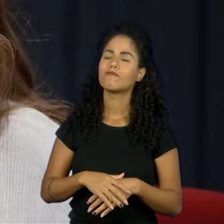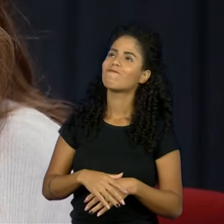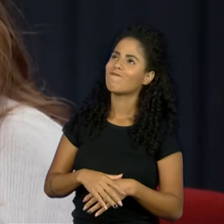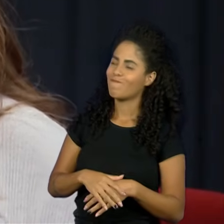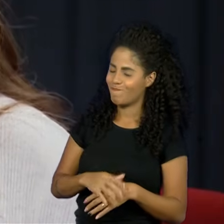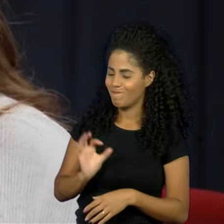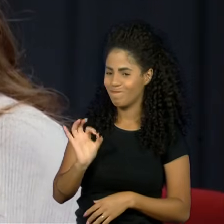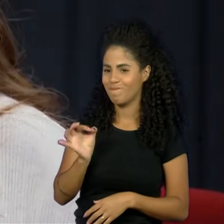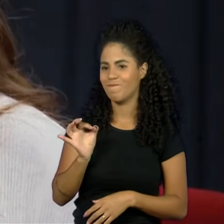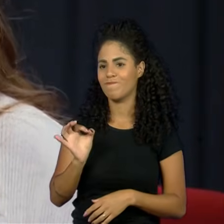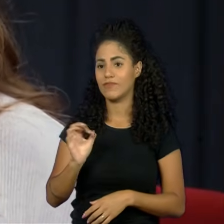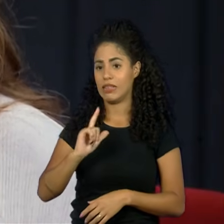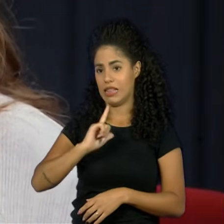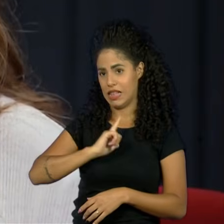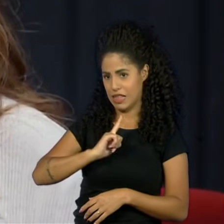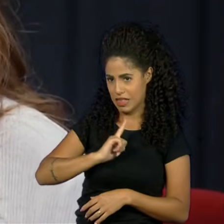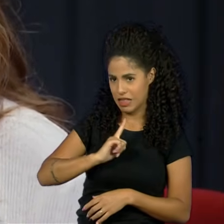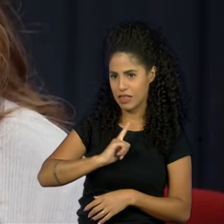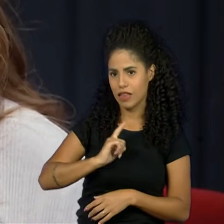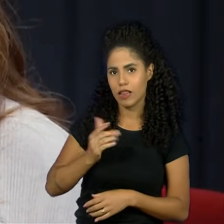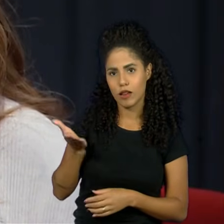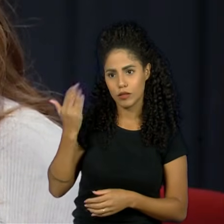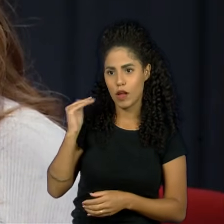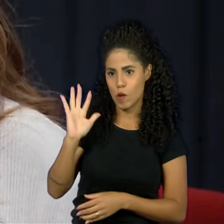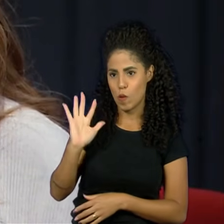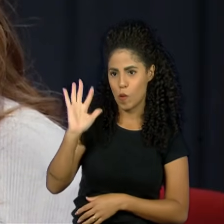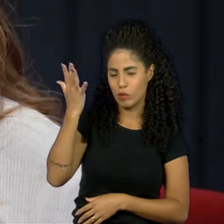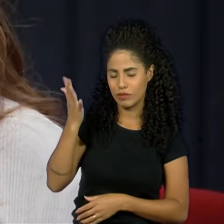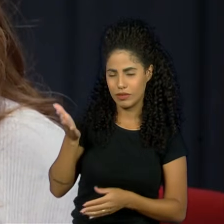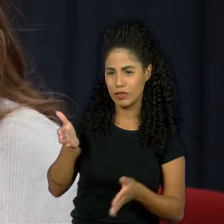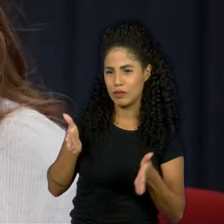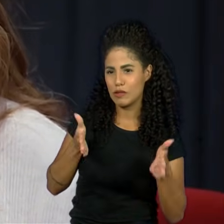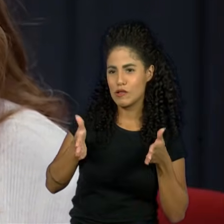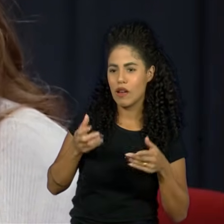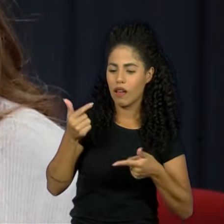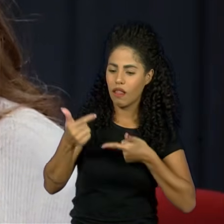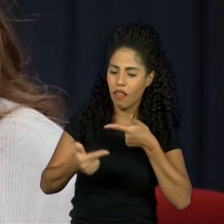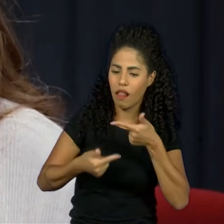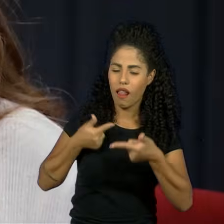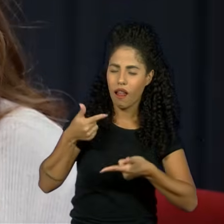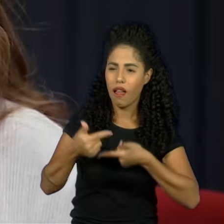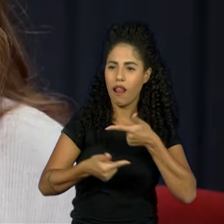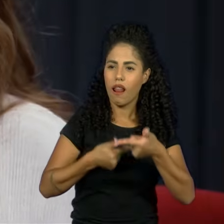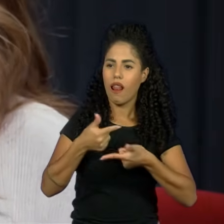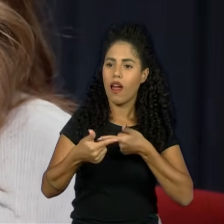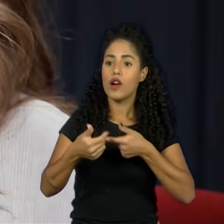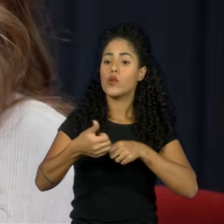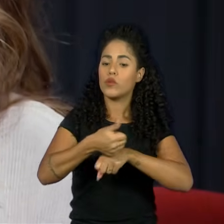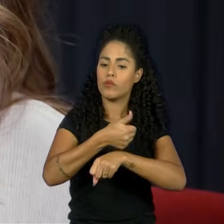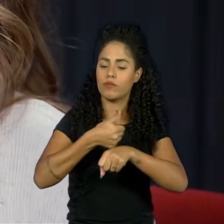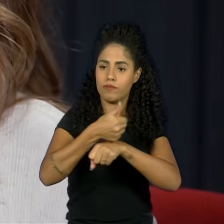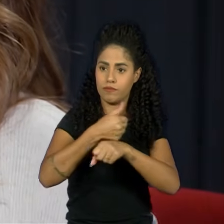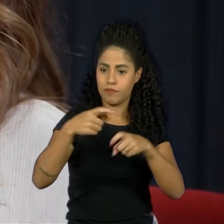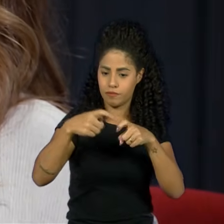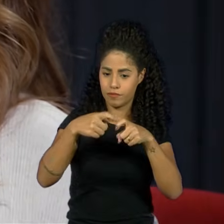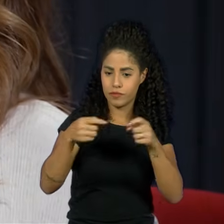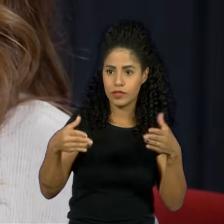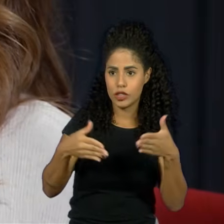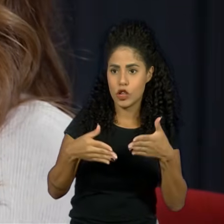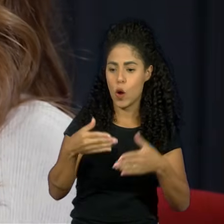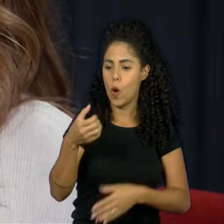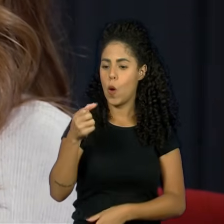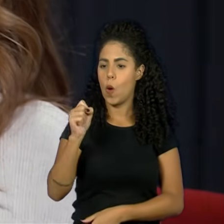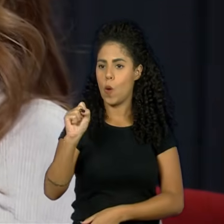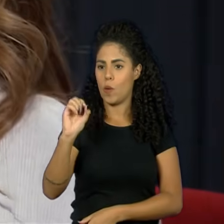todas. Tem ainda, né? Está acontecendo o trabalho mais longo que a medicina já fez, tem 80